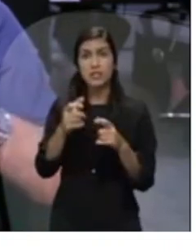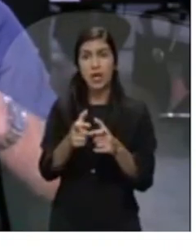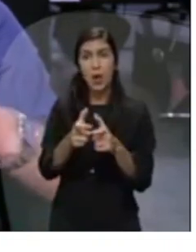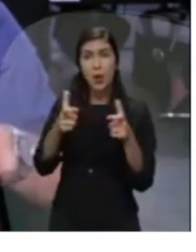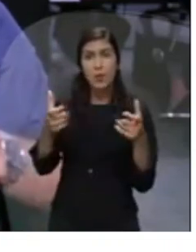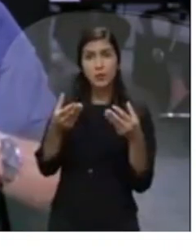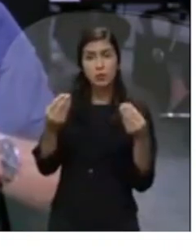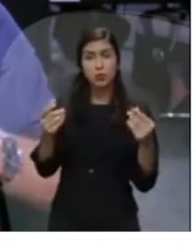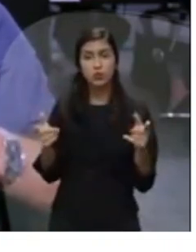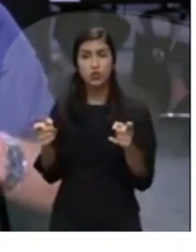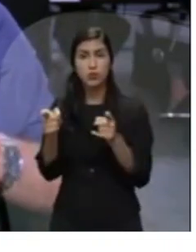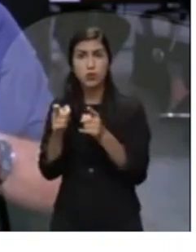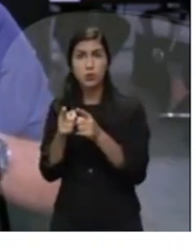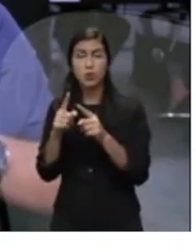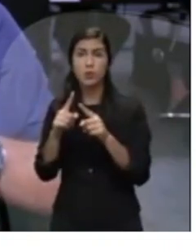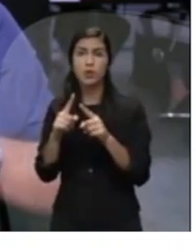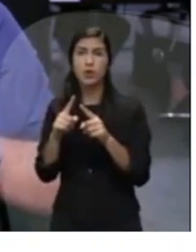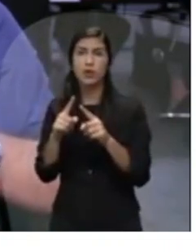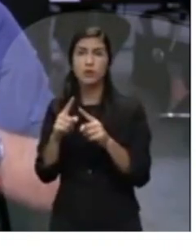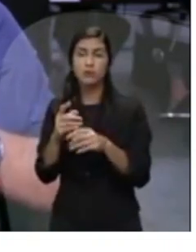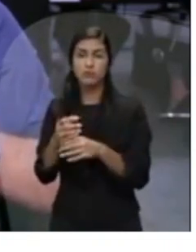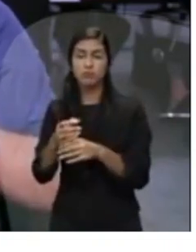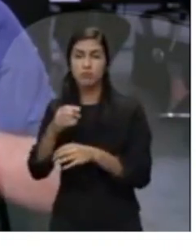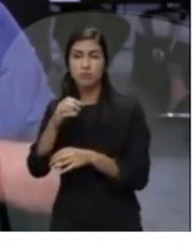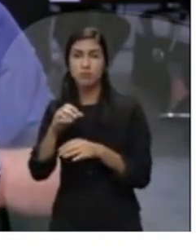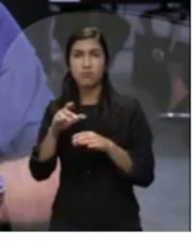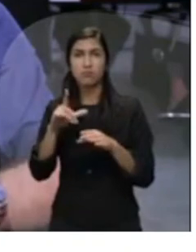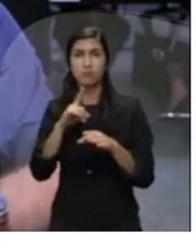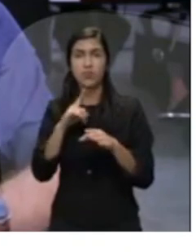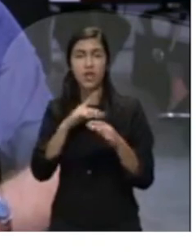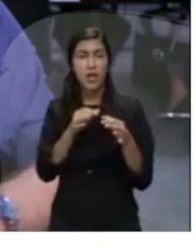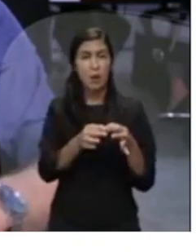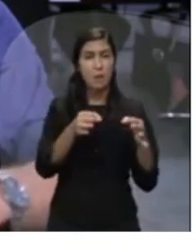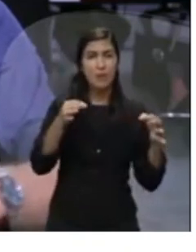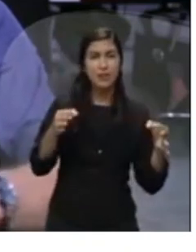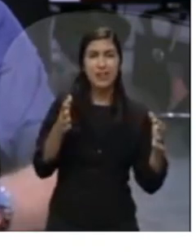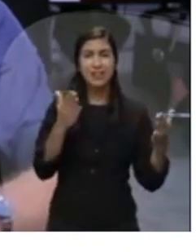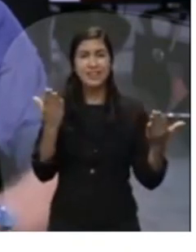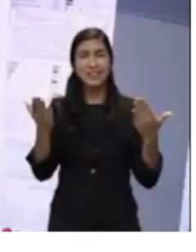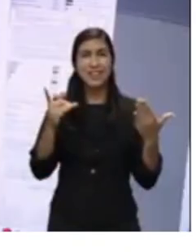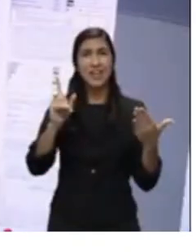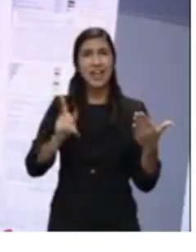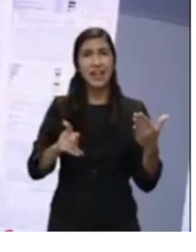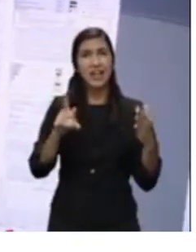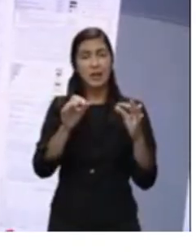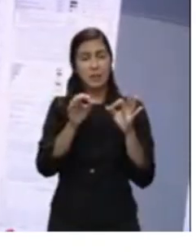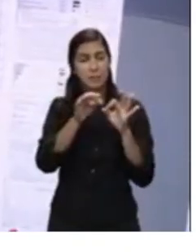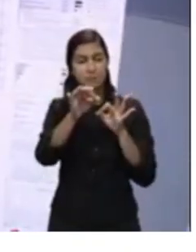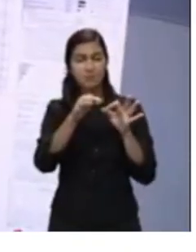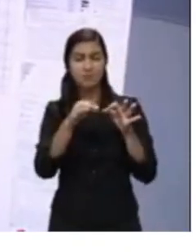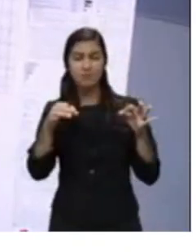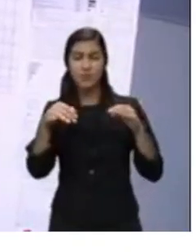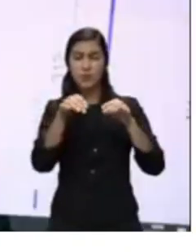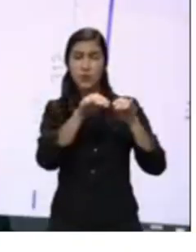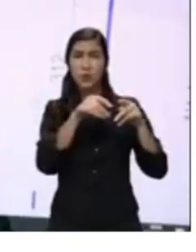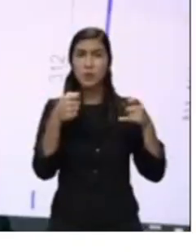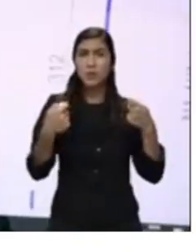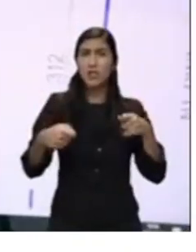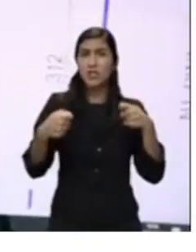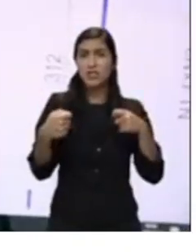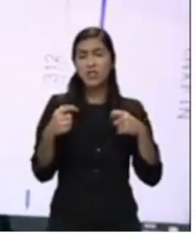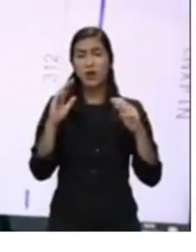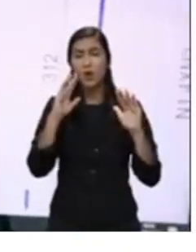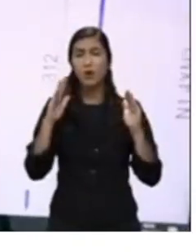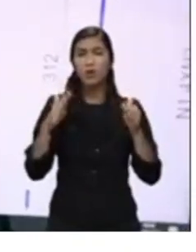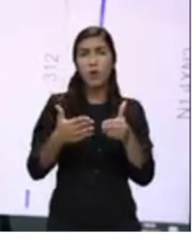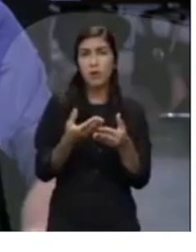pilar, você vai diminuir a armação, mas se você diminuir o tamanho do pilar, você aumenta a armação. Então, o critério de otimização de pilares, que a gente foca